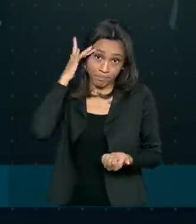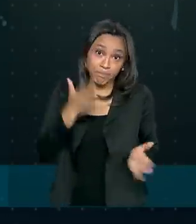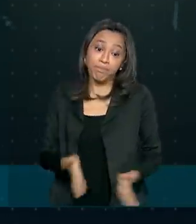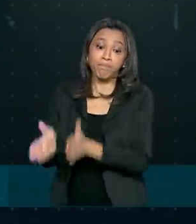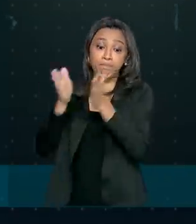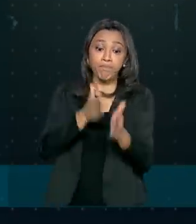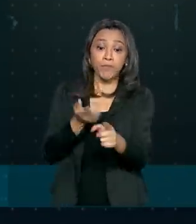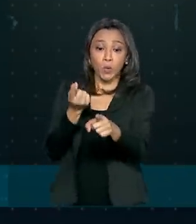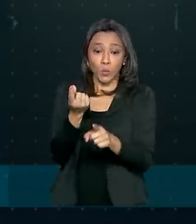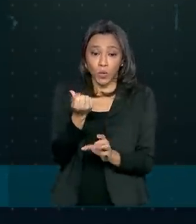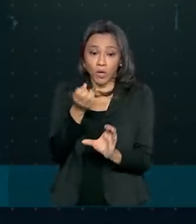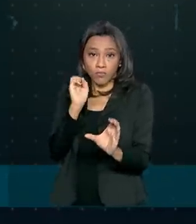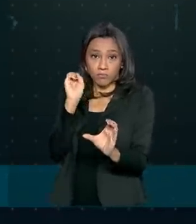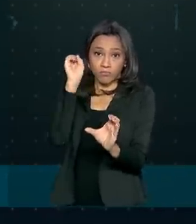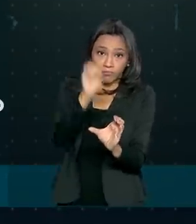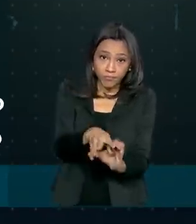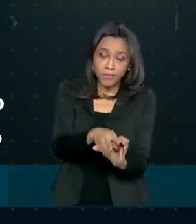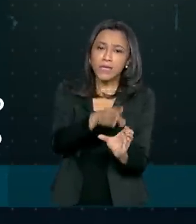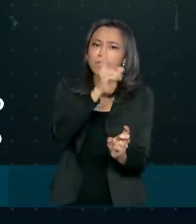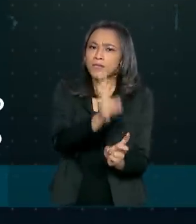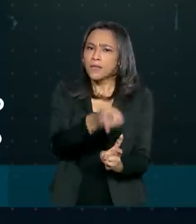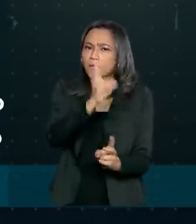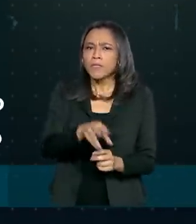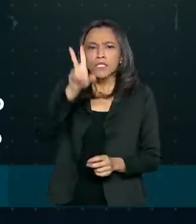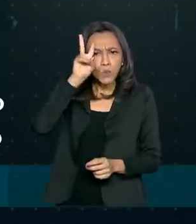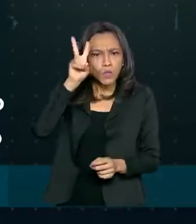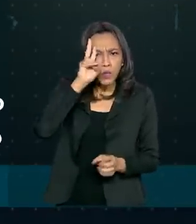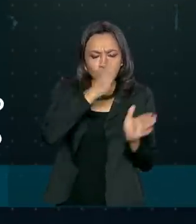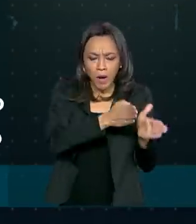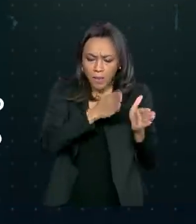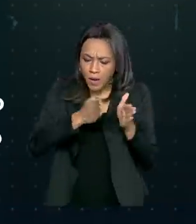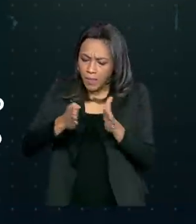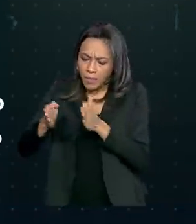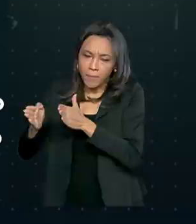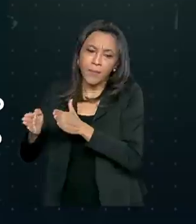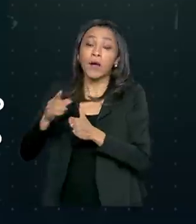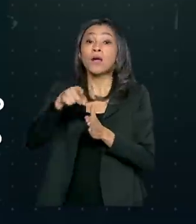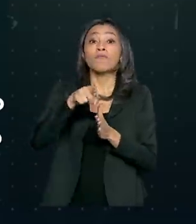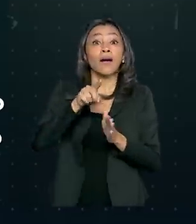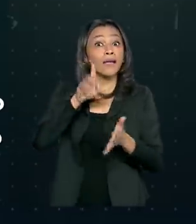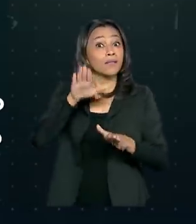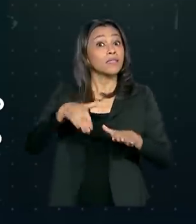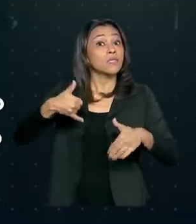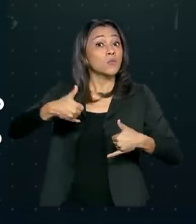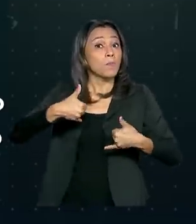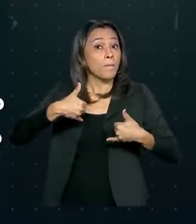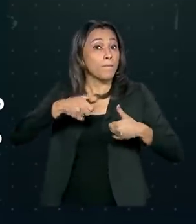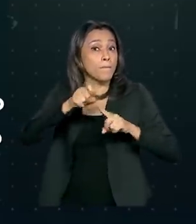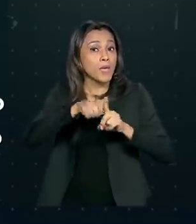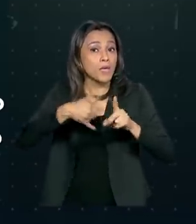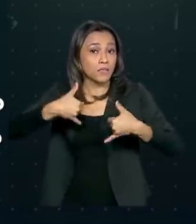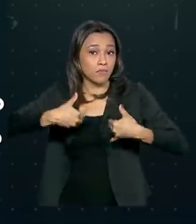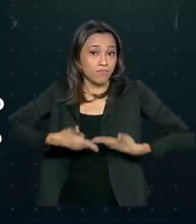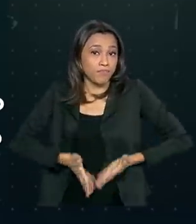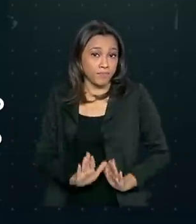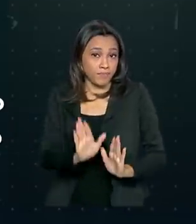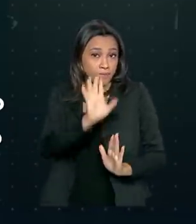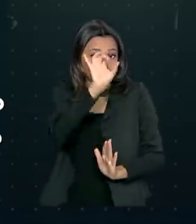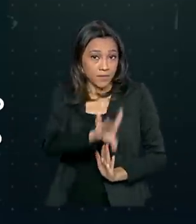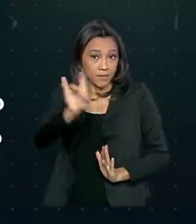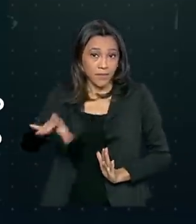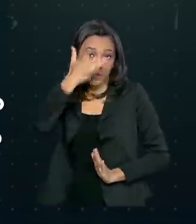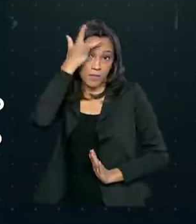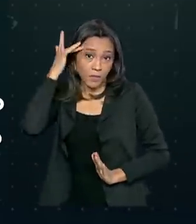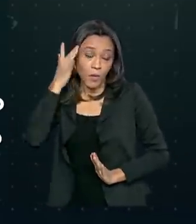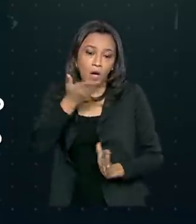créditos serão feitos todas as segundas-feiras, de acordo com o mês de nascimento do beneficiário. O pagamento